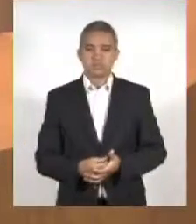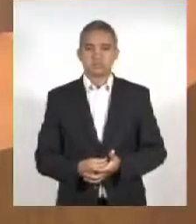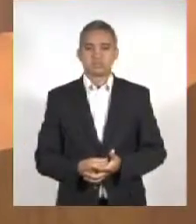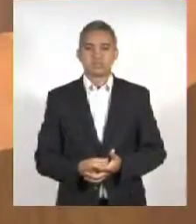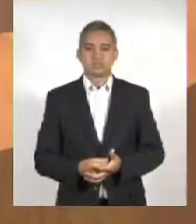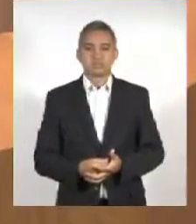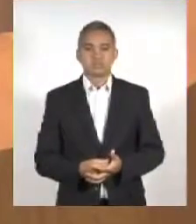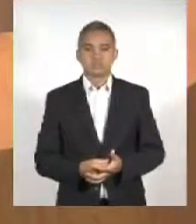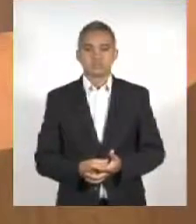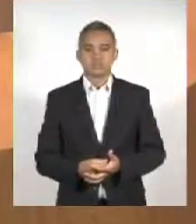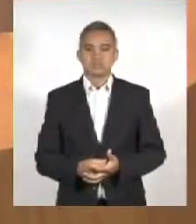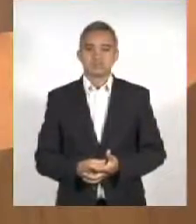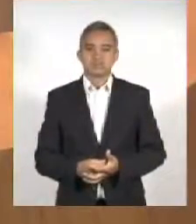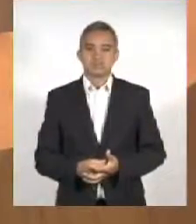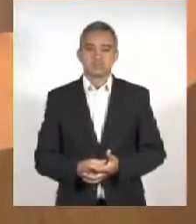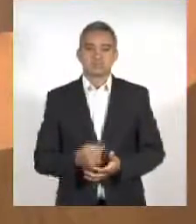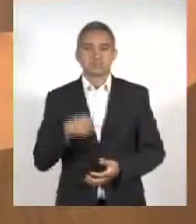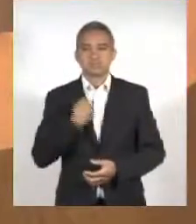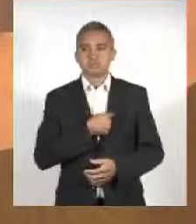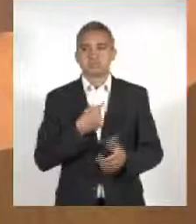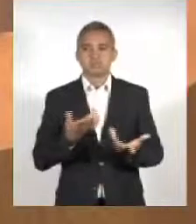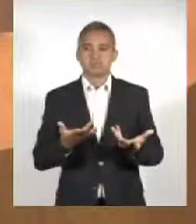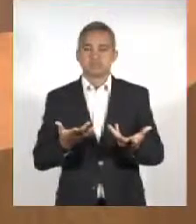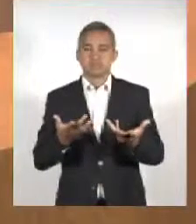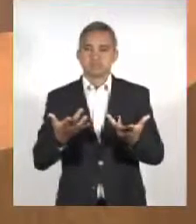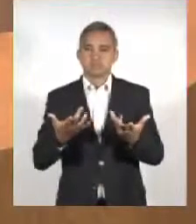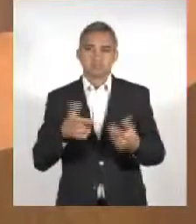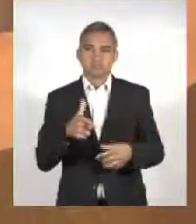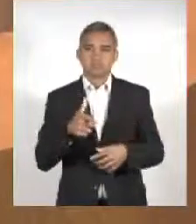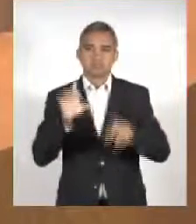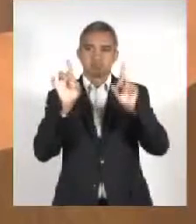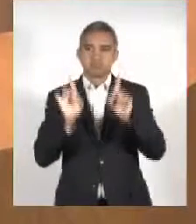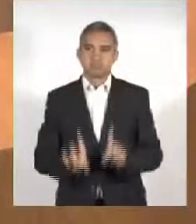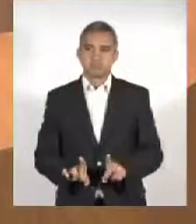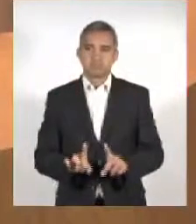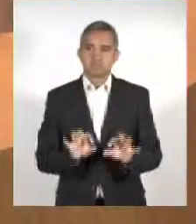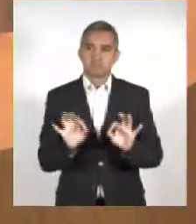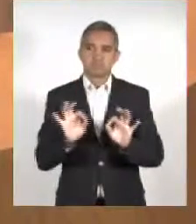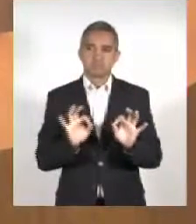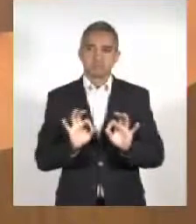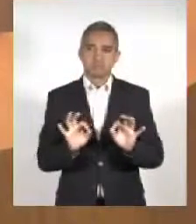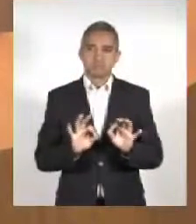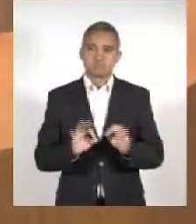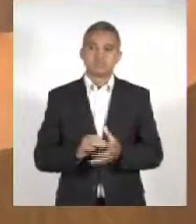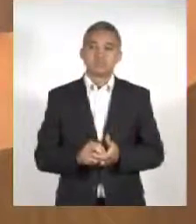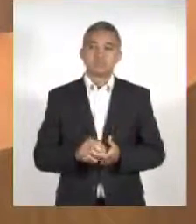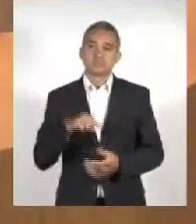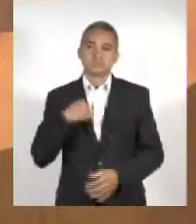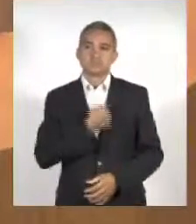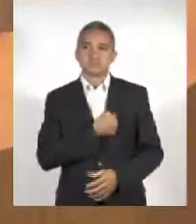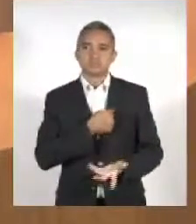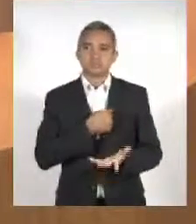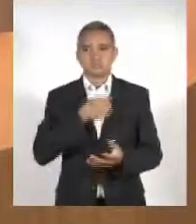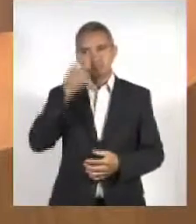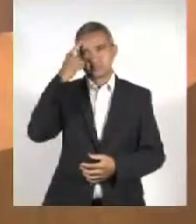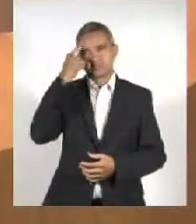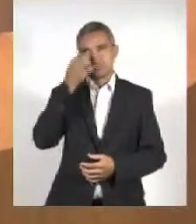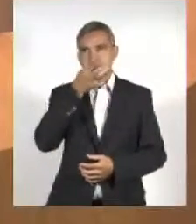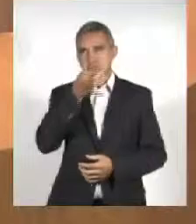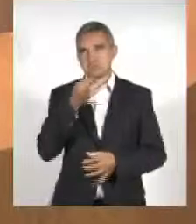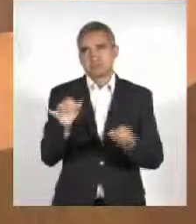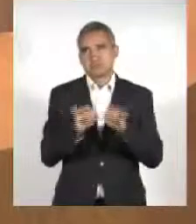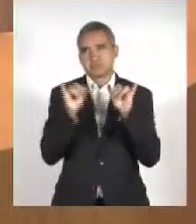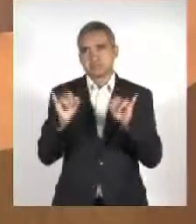efetivamente acentuadas, não temos nenhum tipo de deficiência. Para muitos de nós, talvez achamos banal